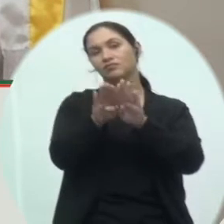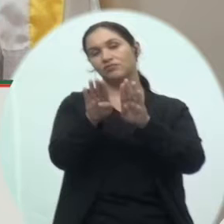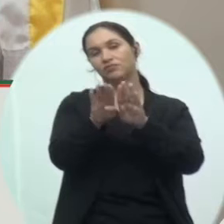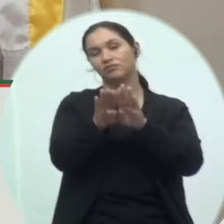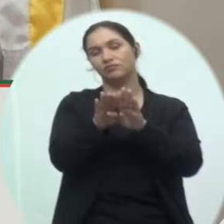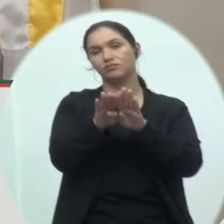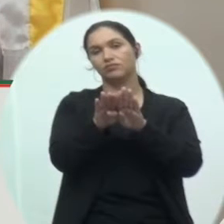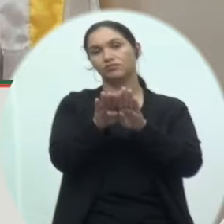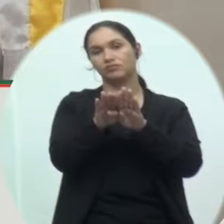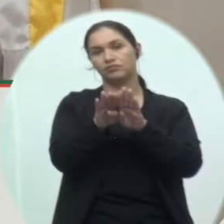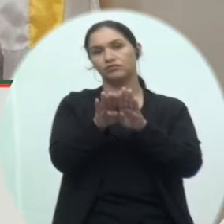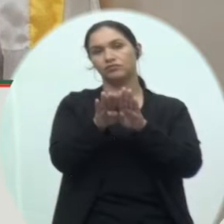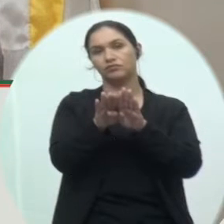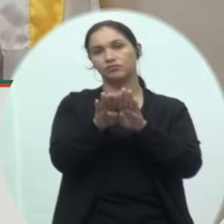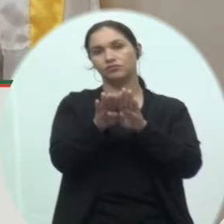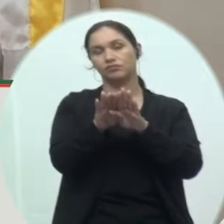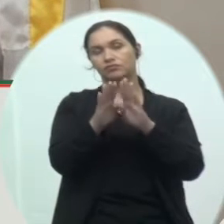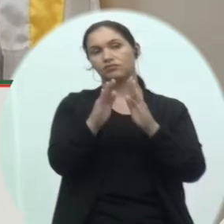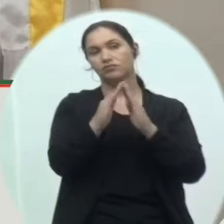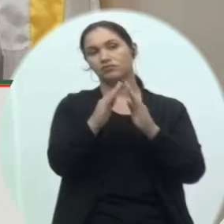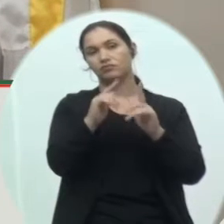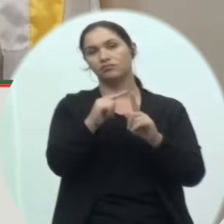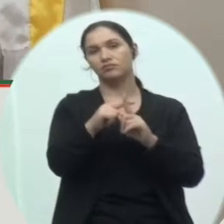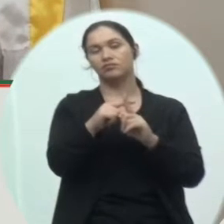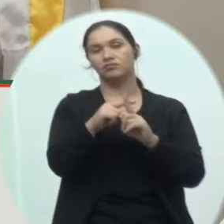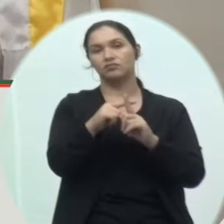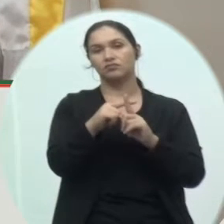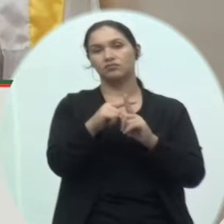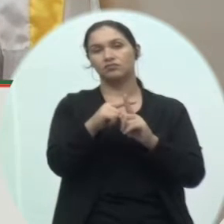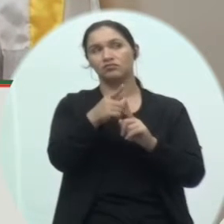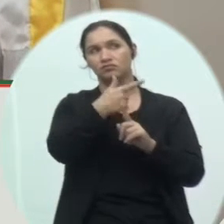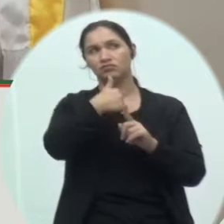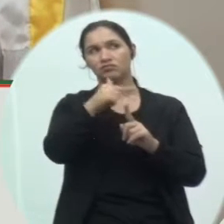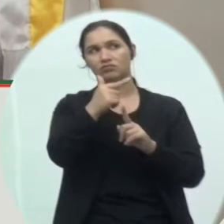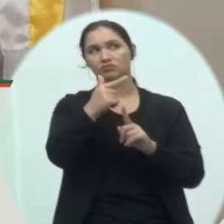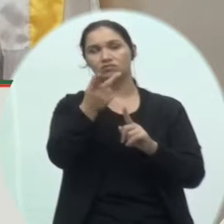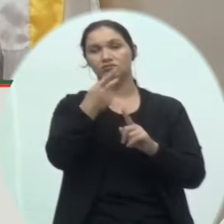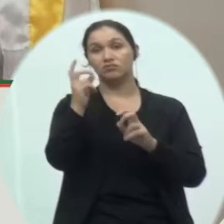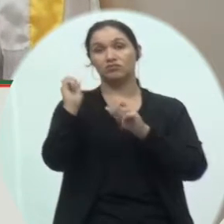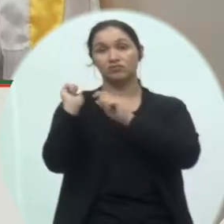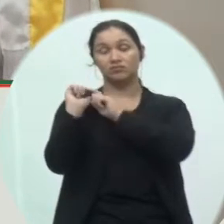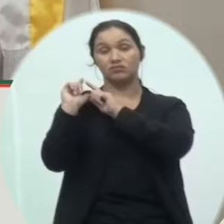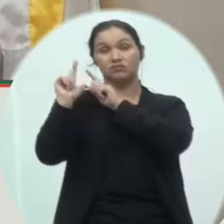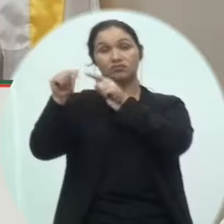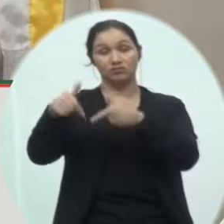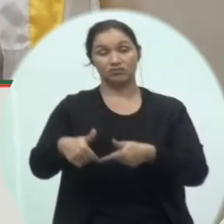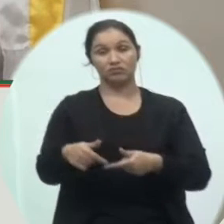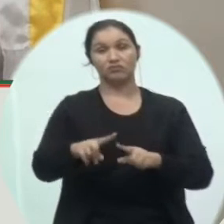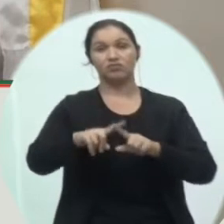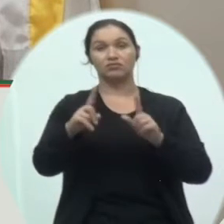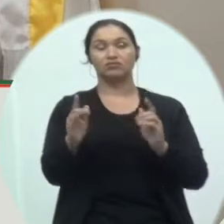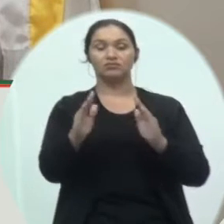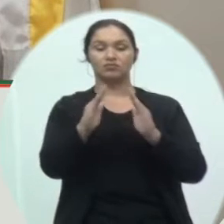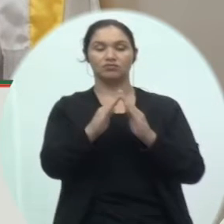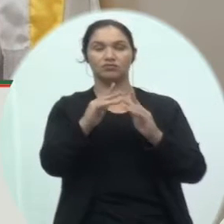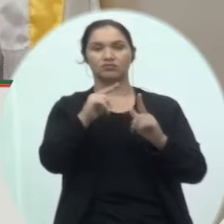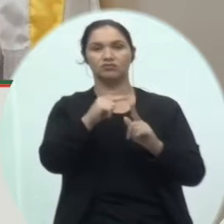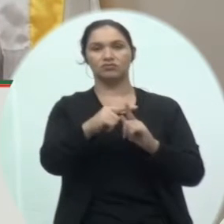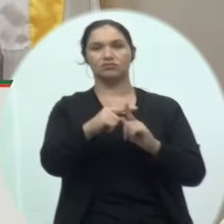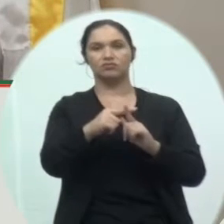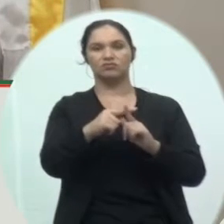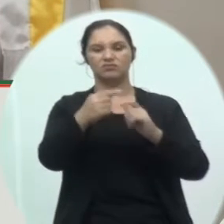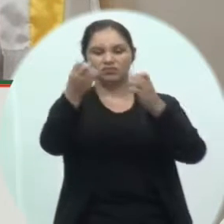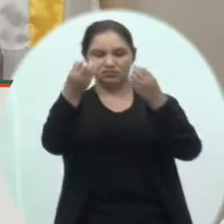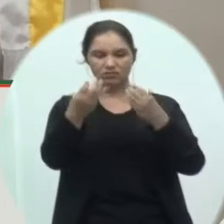igrejas consideradas tradicionais, mas são igrejas que realmente pregam esse